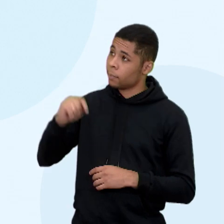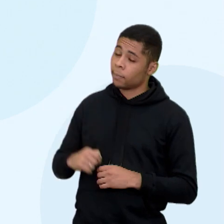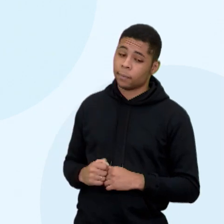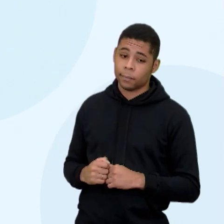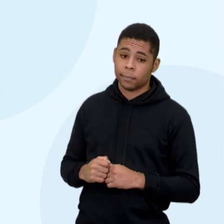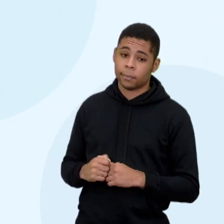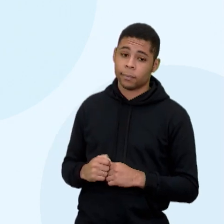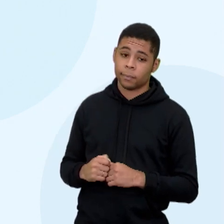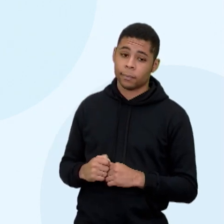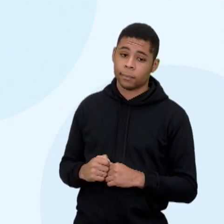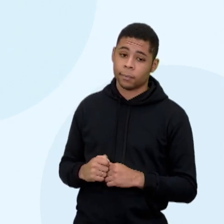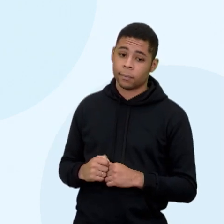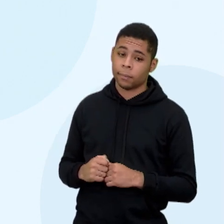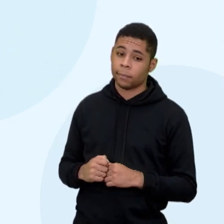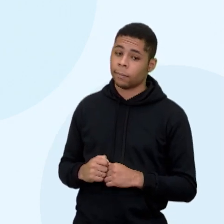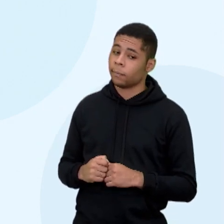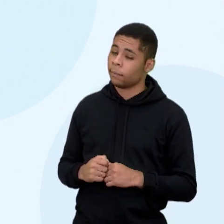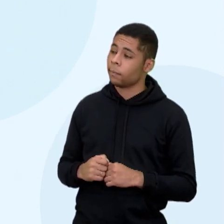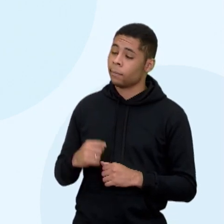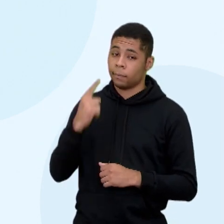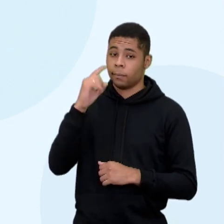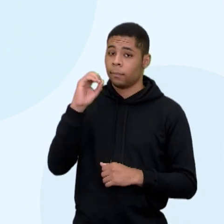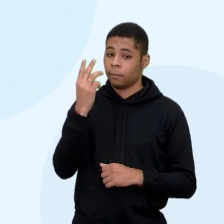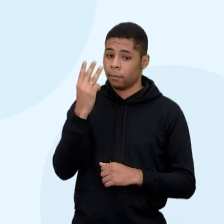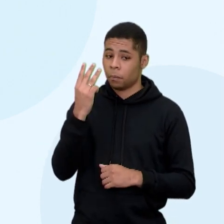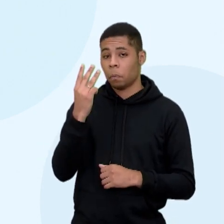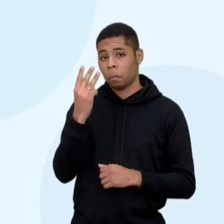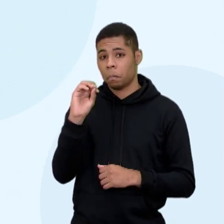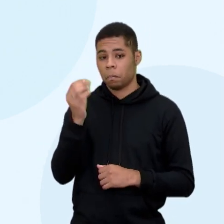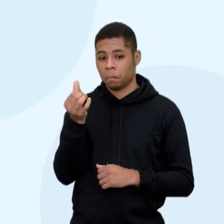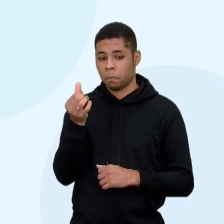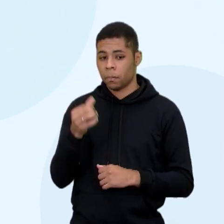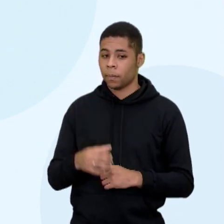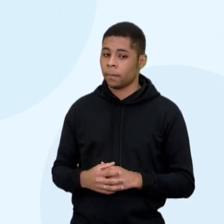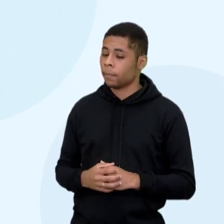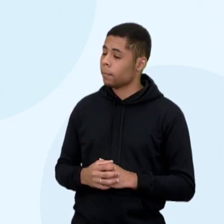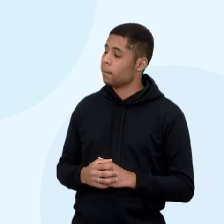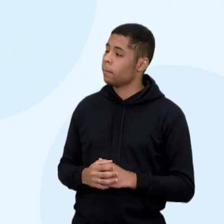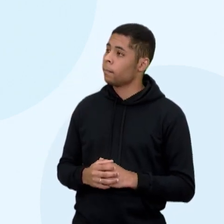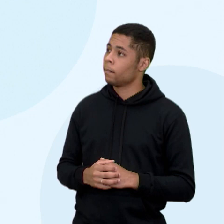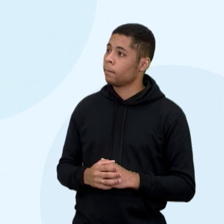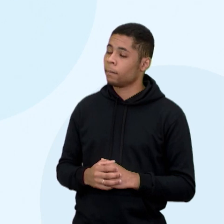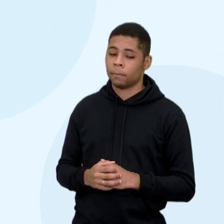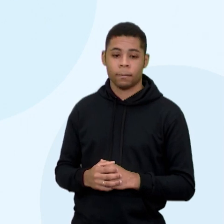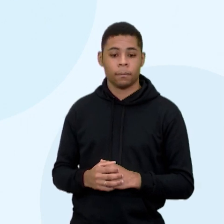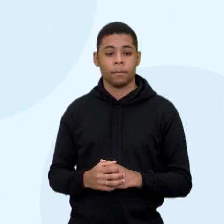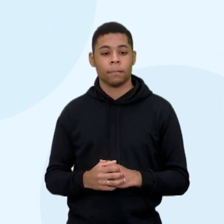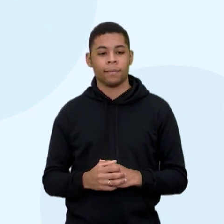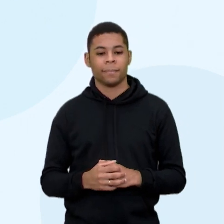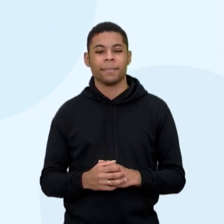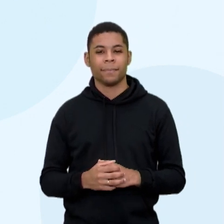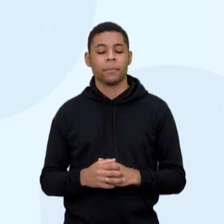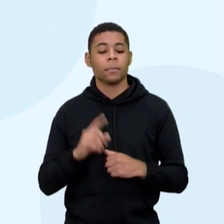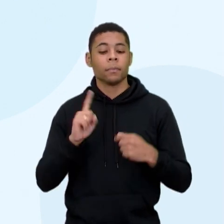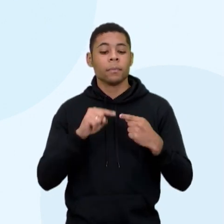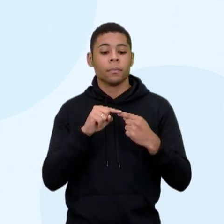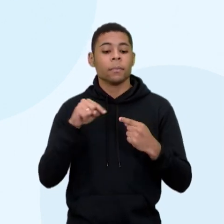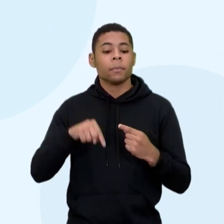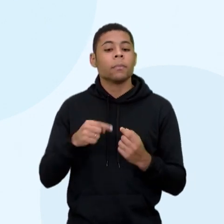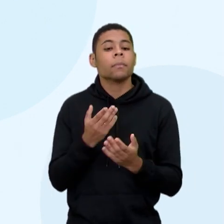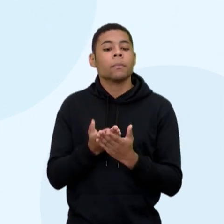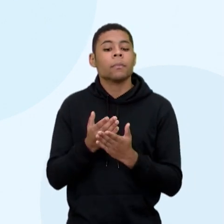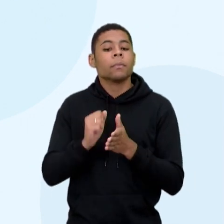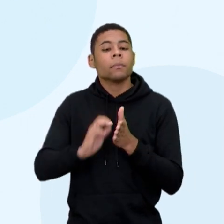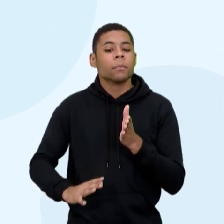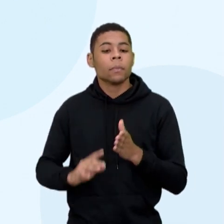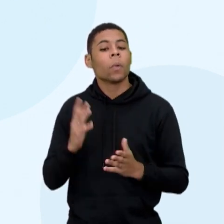das ciências humanas, sociais e aplicadas, 103, 306. O objetivo desta